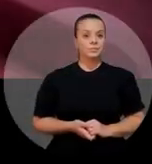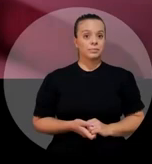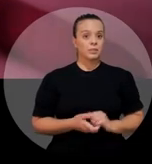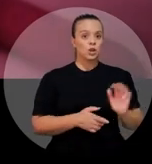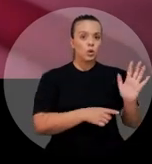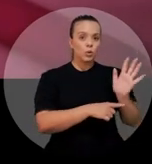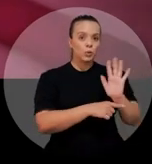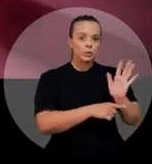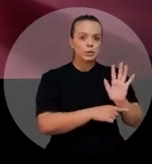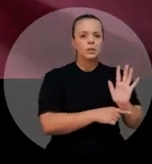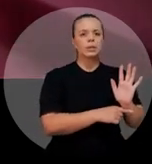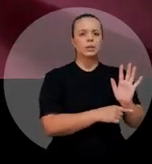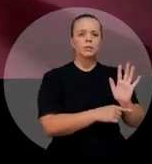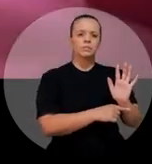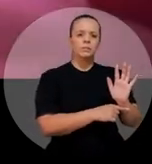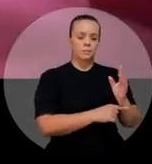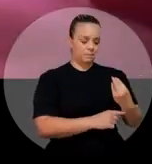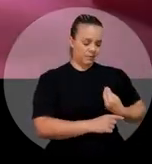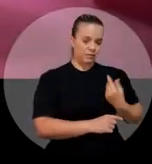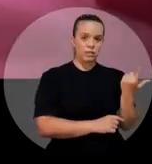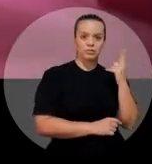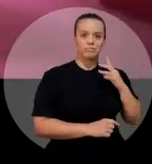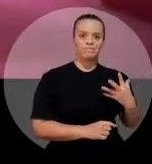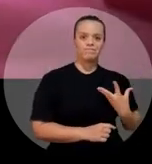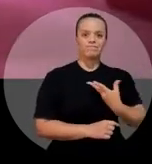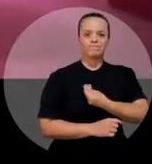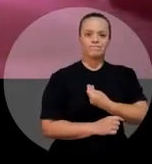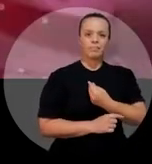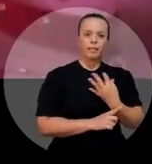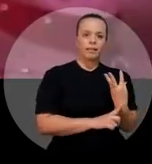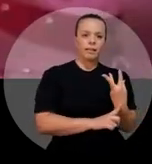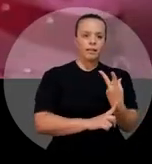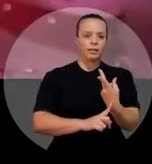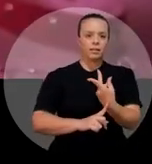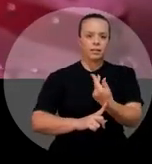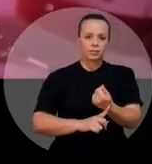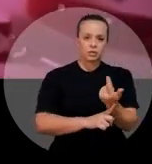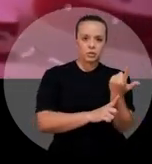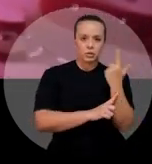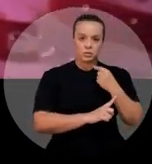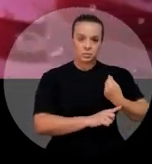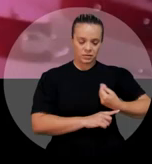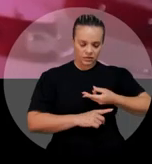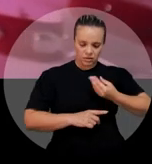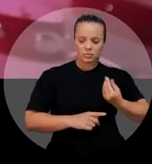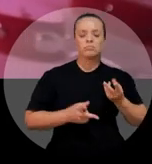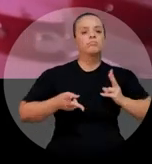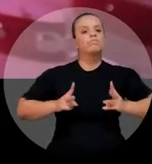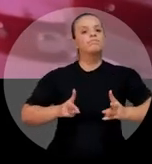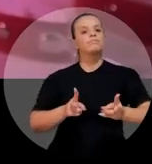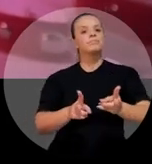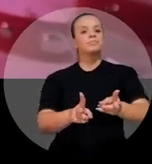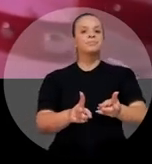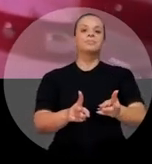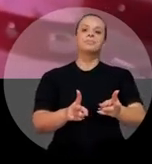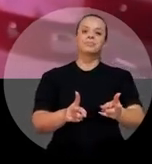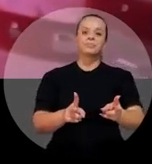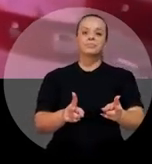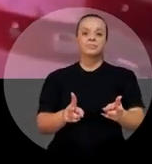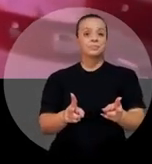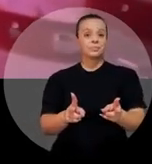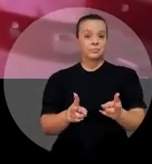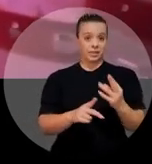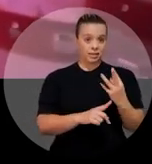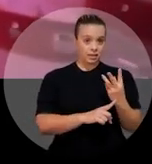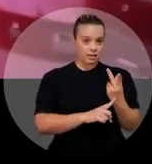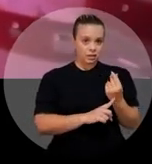cinema foi o que salvou minha vida. A arte foi o que me fez continuar seguindo em frente e a